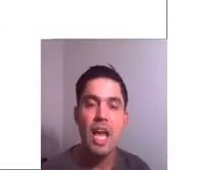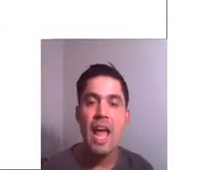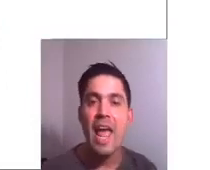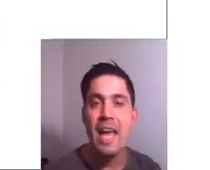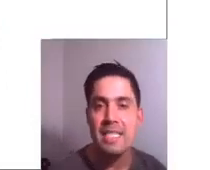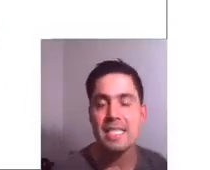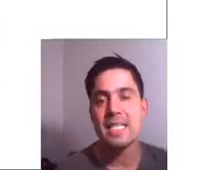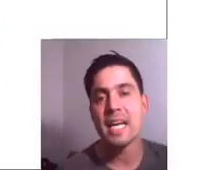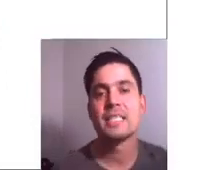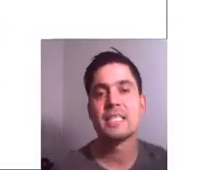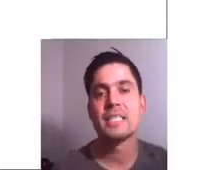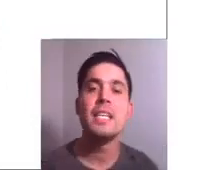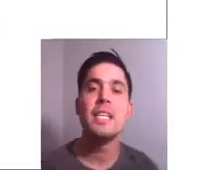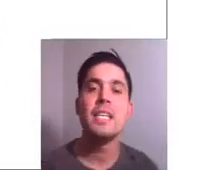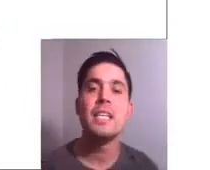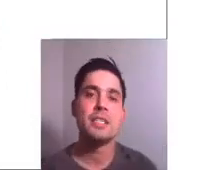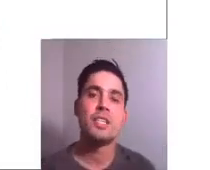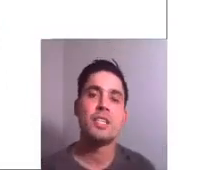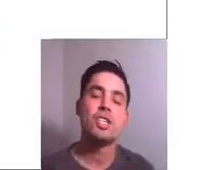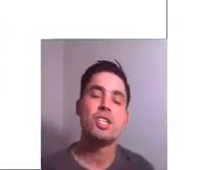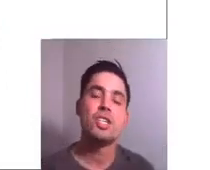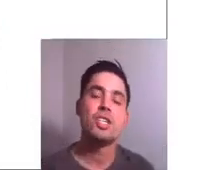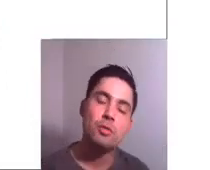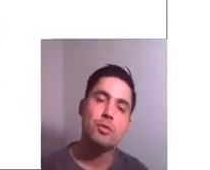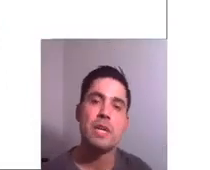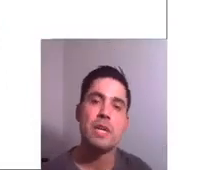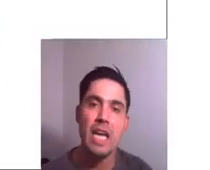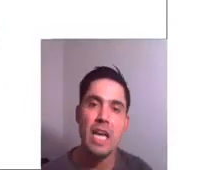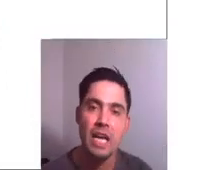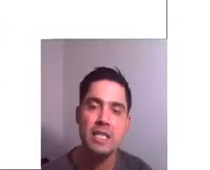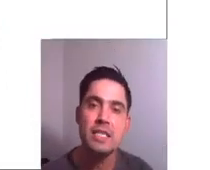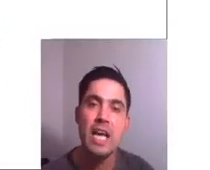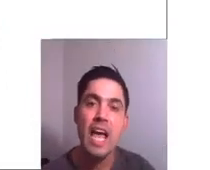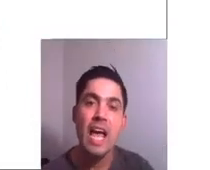Gente, essas características que a gente está dando para os